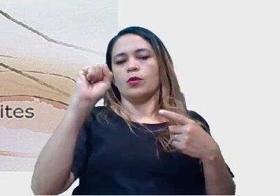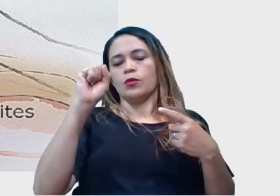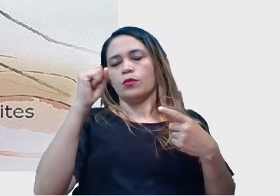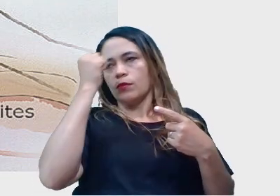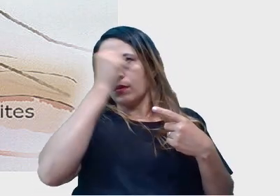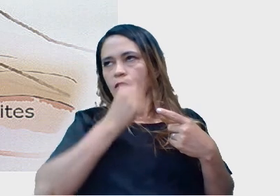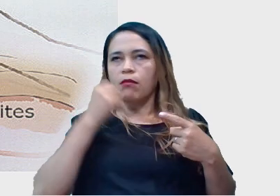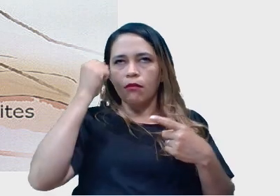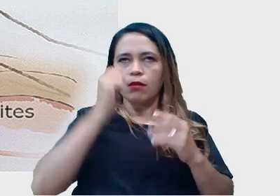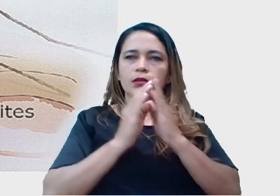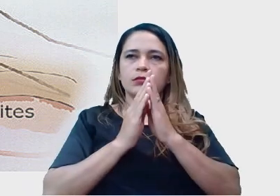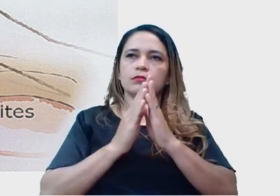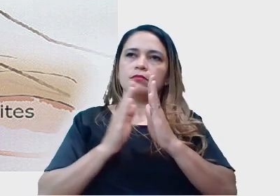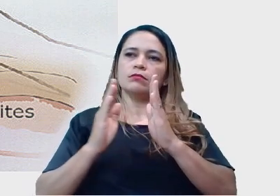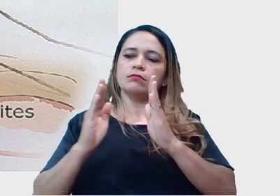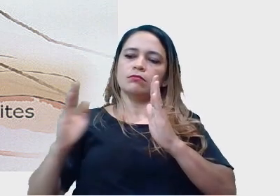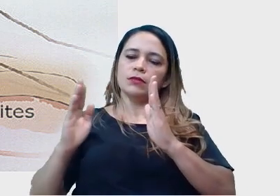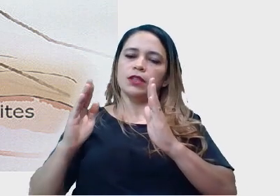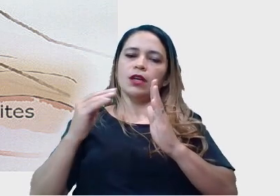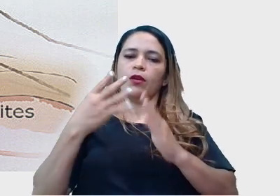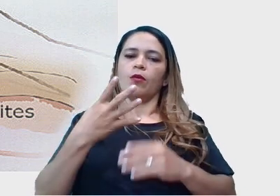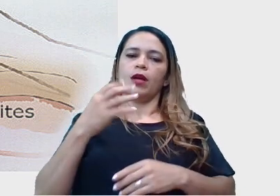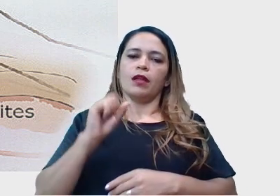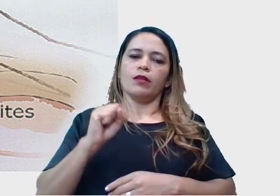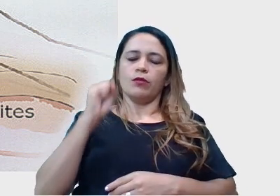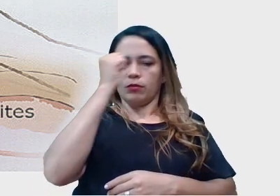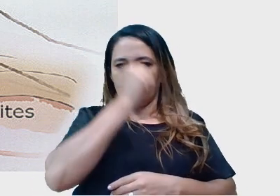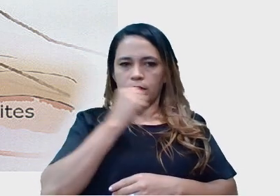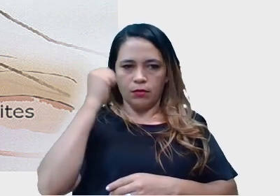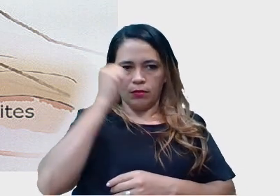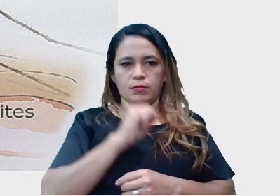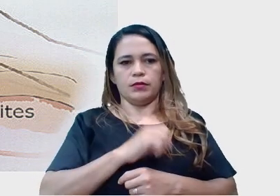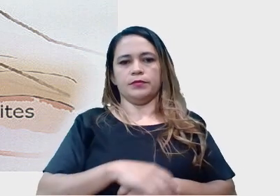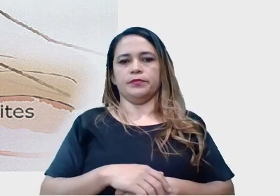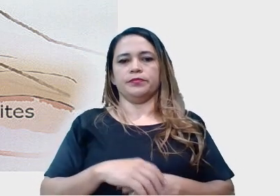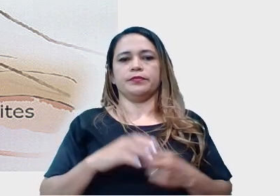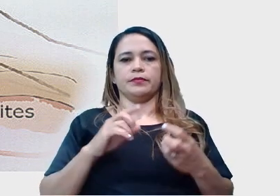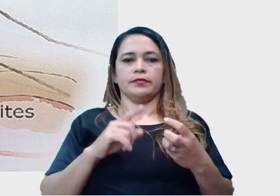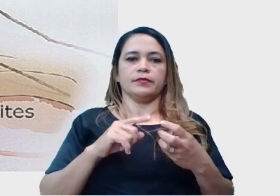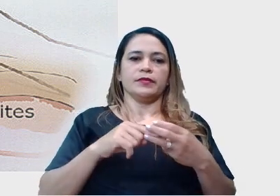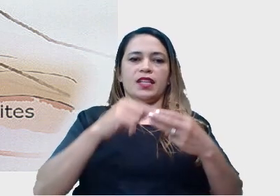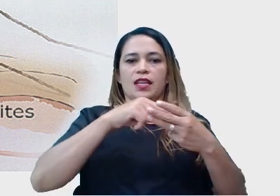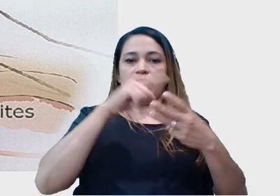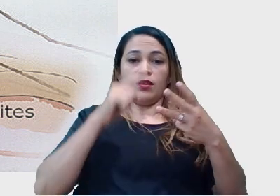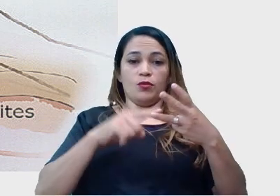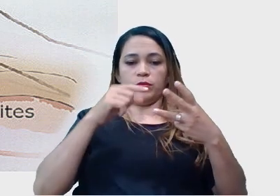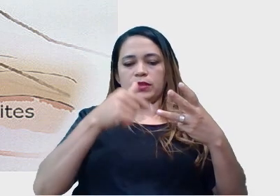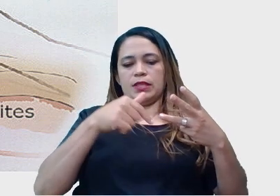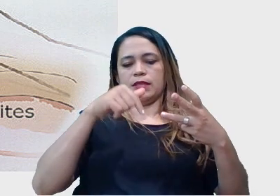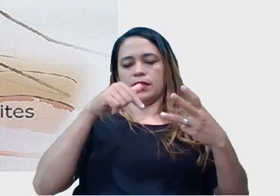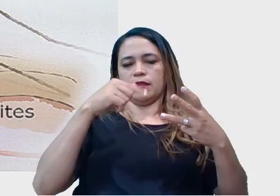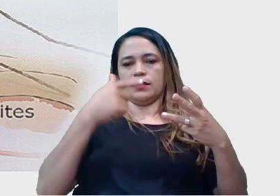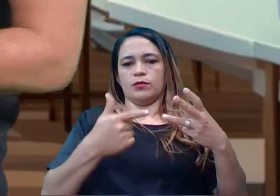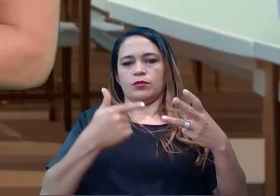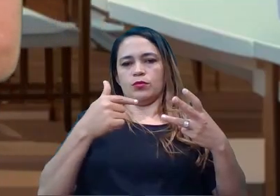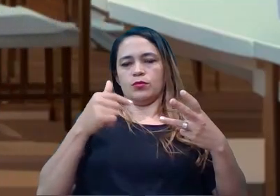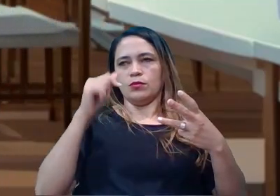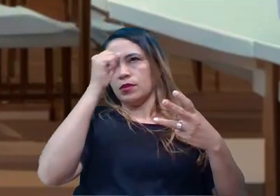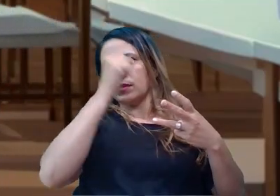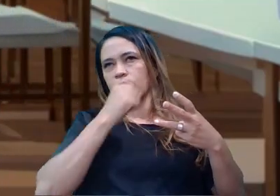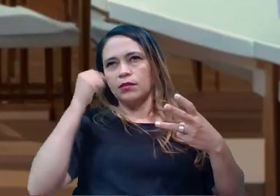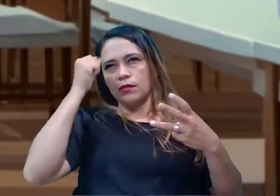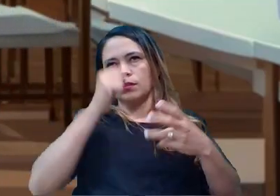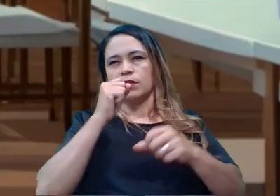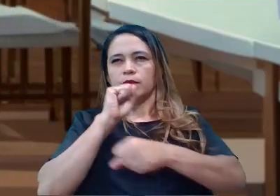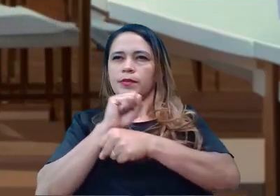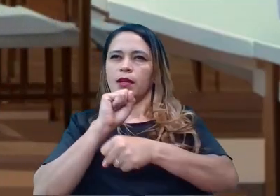bom? E a febre quartã benigna, ela vem de 72 em 72 horas. Vamos entender um pouquinho sobre